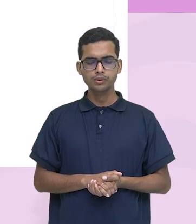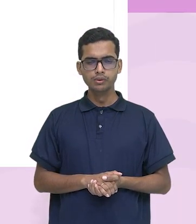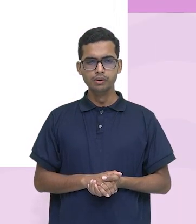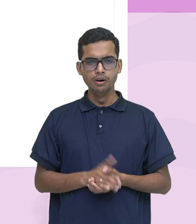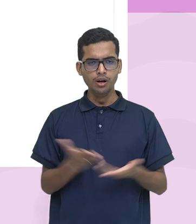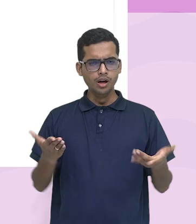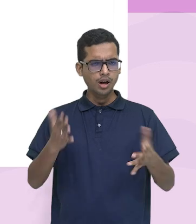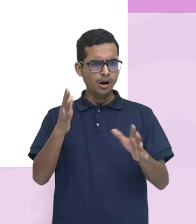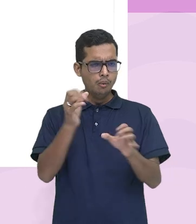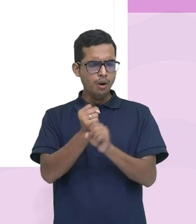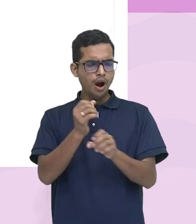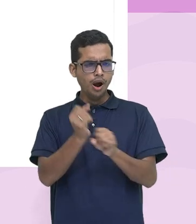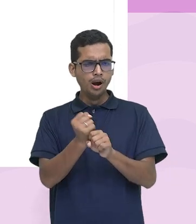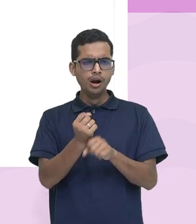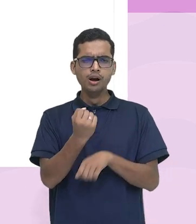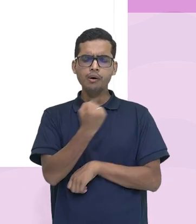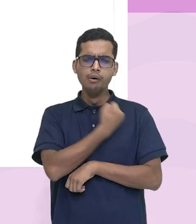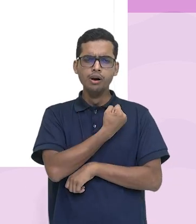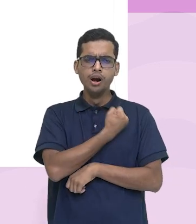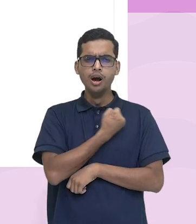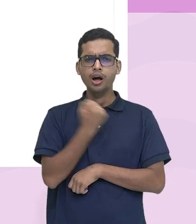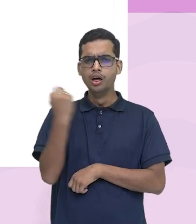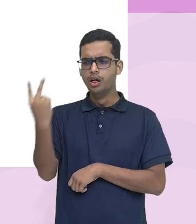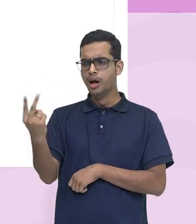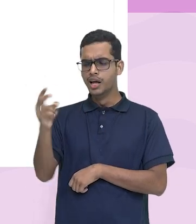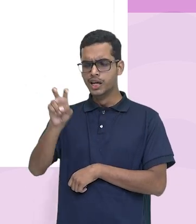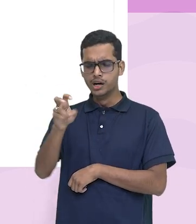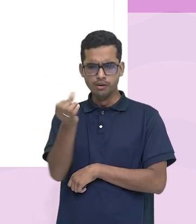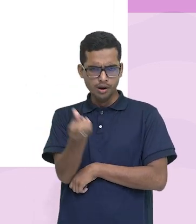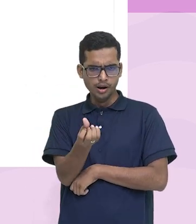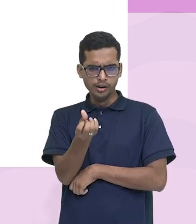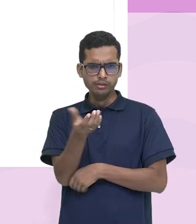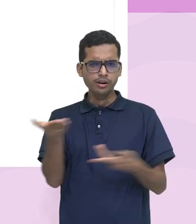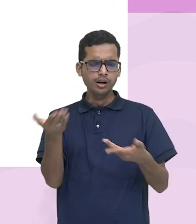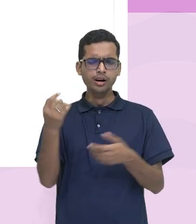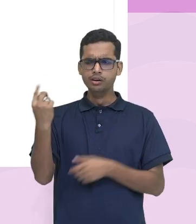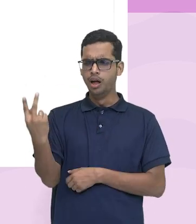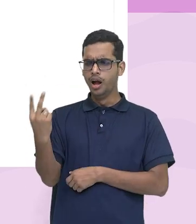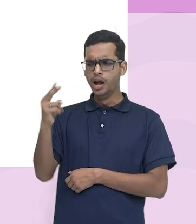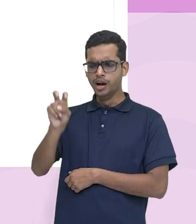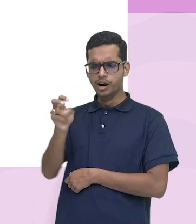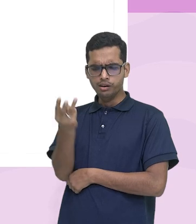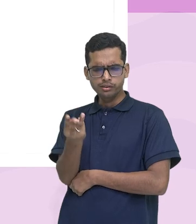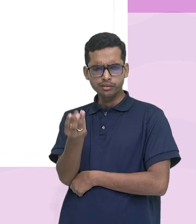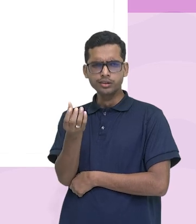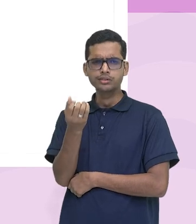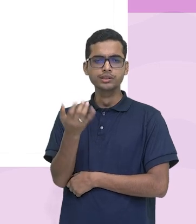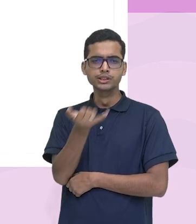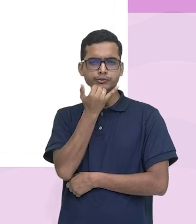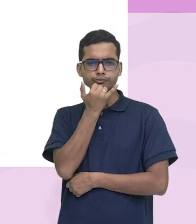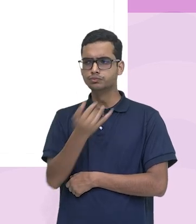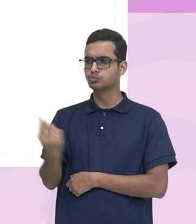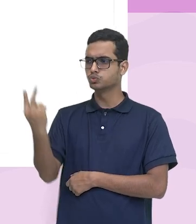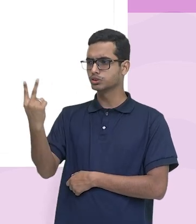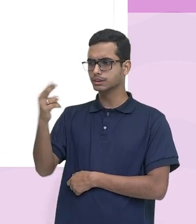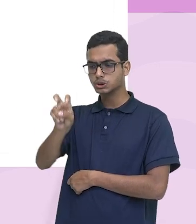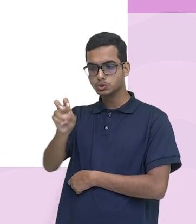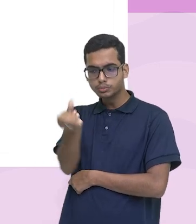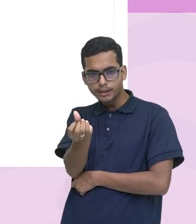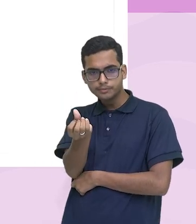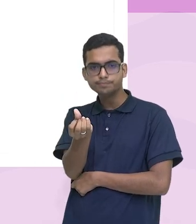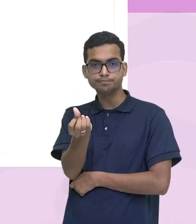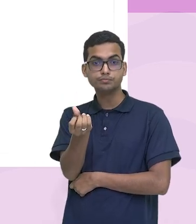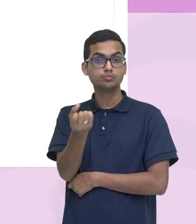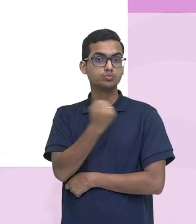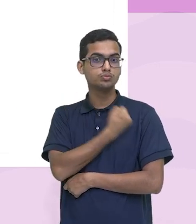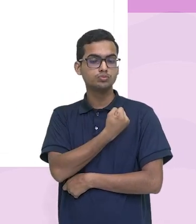Agora a gente vai ver o resultado para o número 256. O 256 é um número composto. Por que a